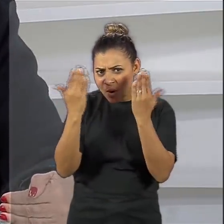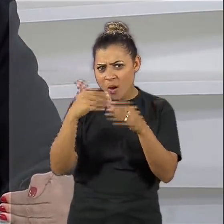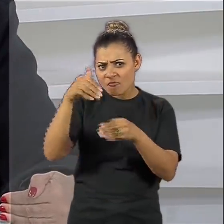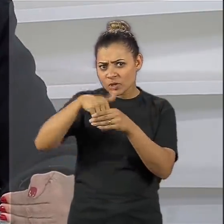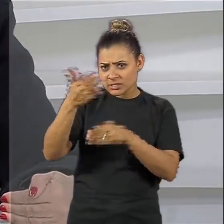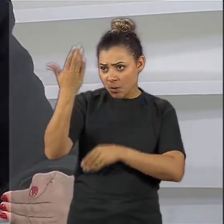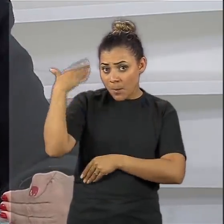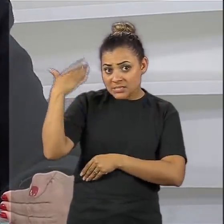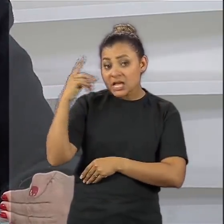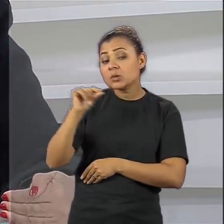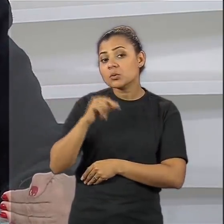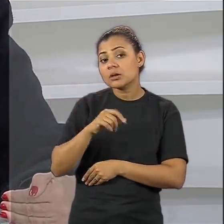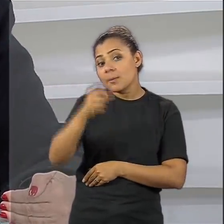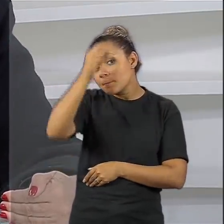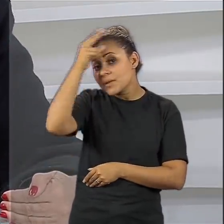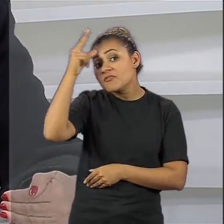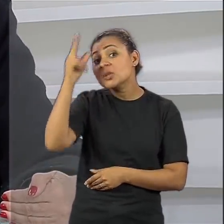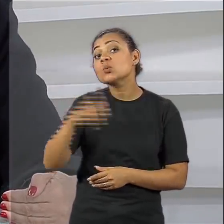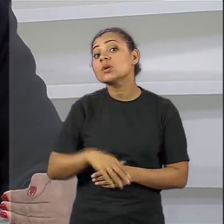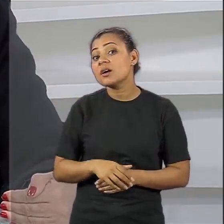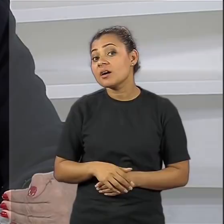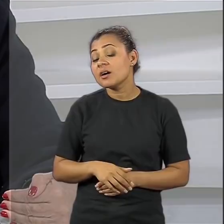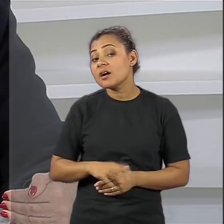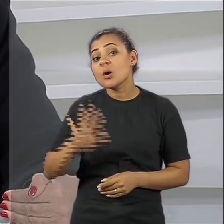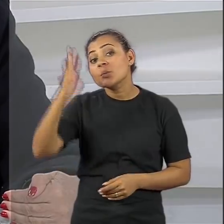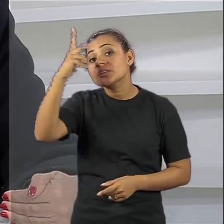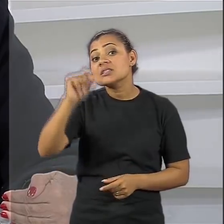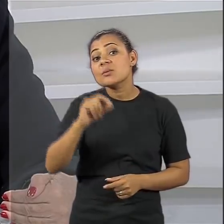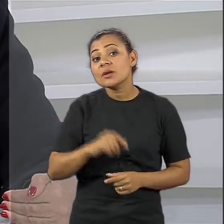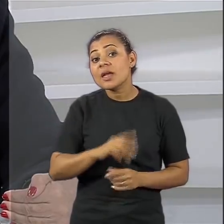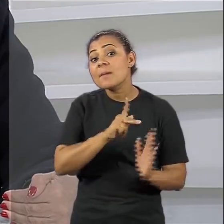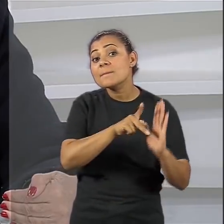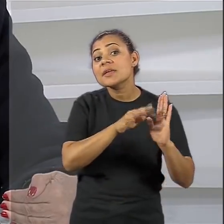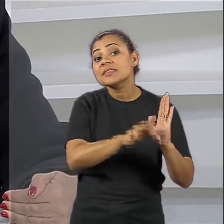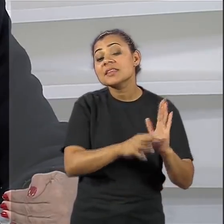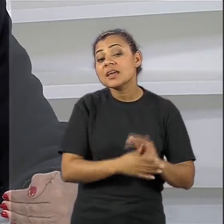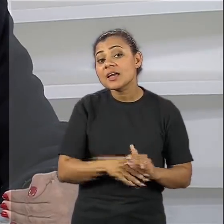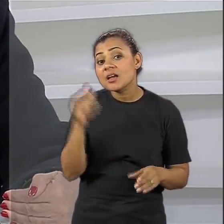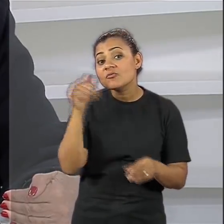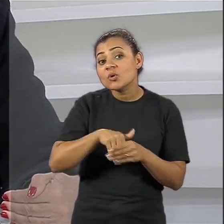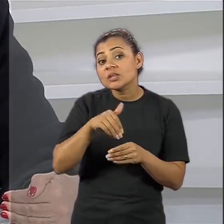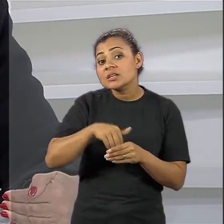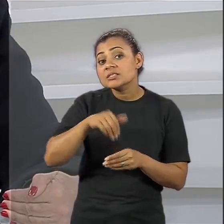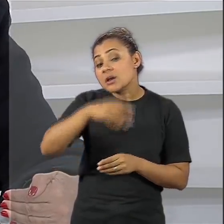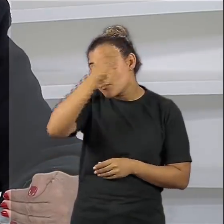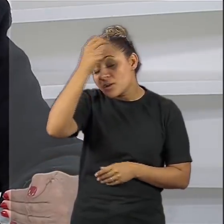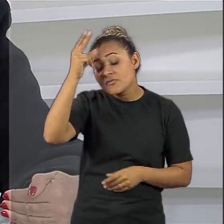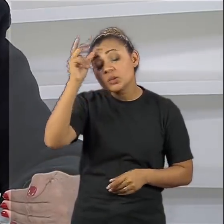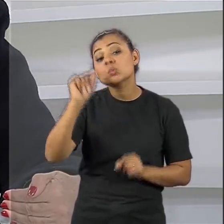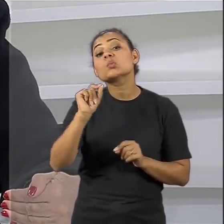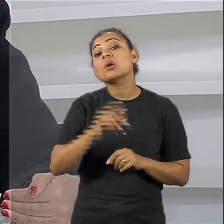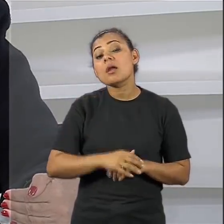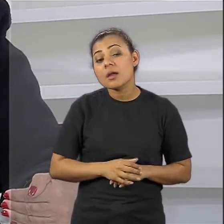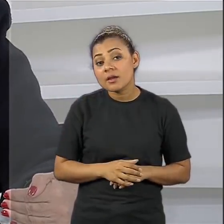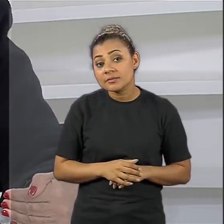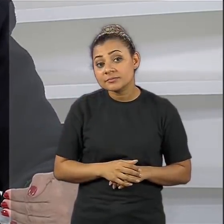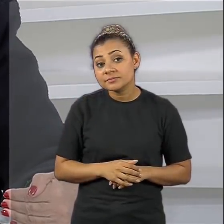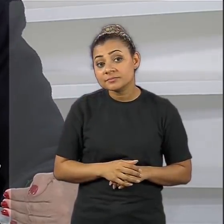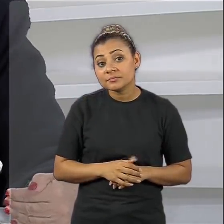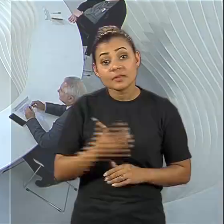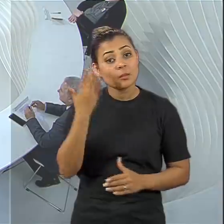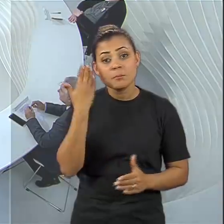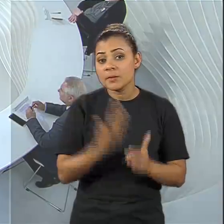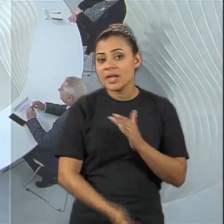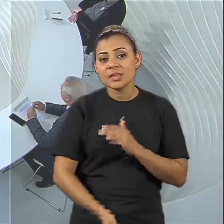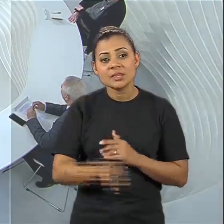eleição para a prefeitura. O que aconteceu com o PT nas eleições para prefeituras? Perdeu